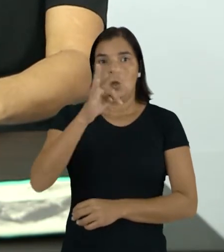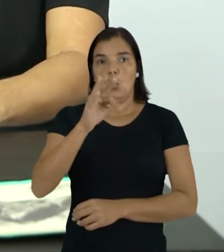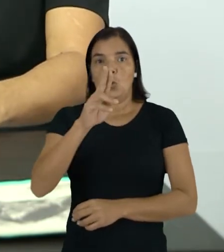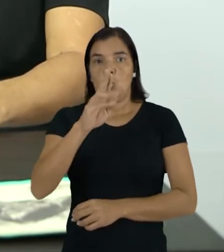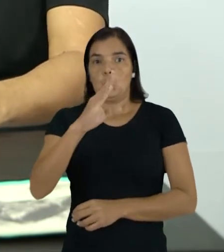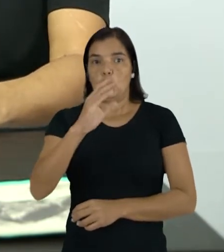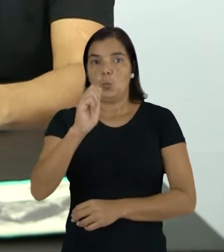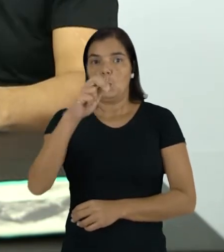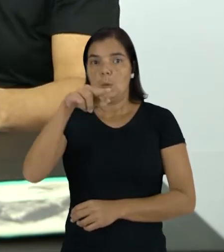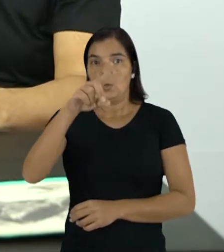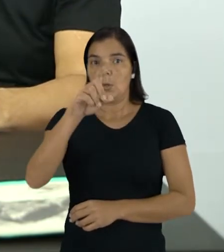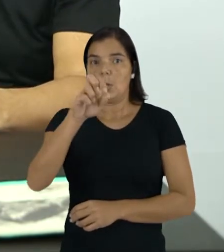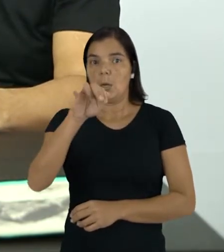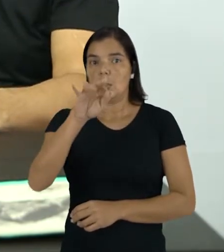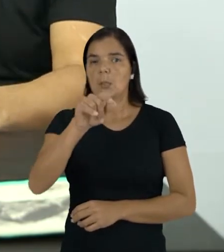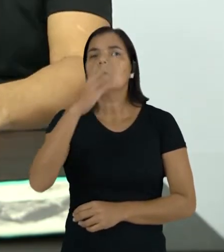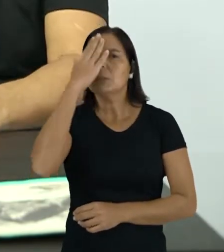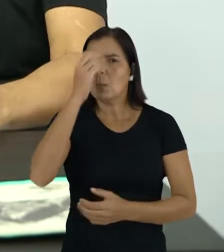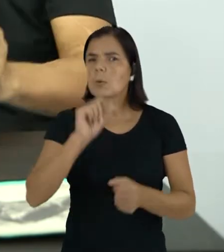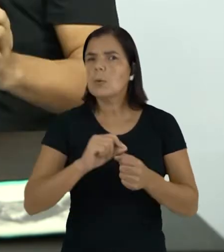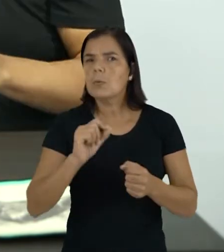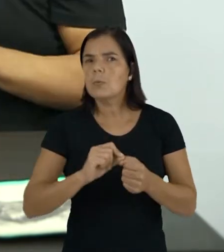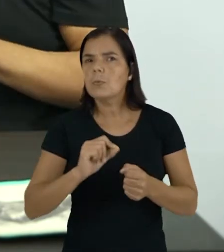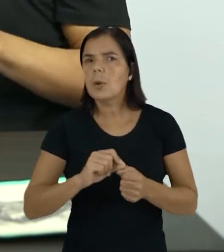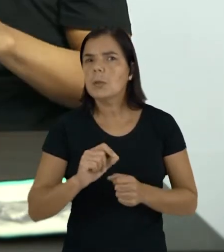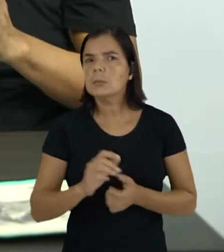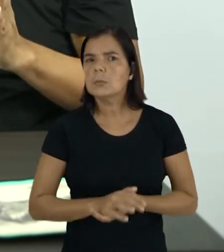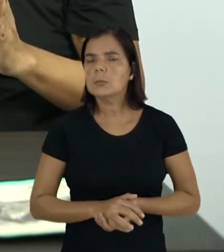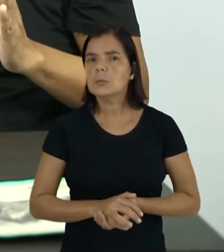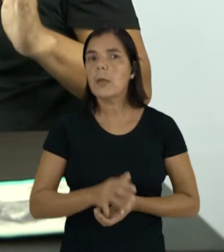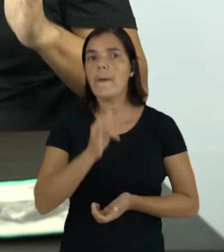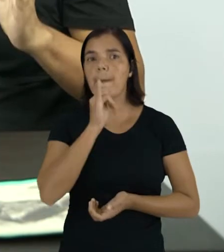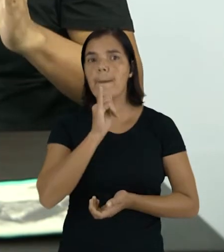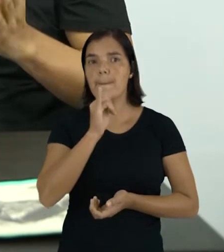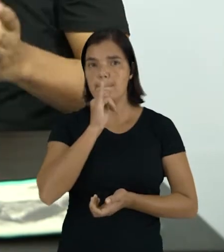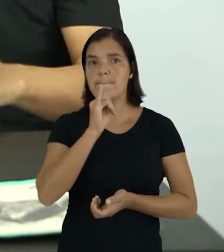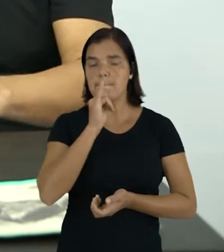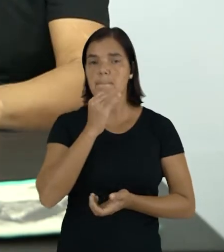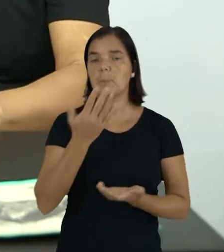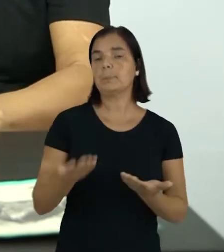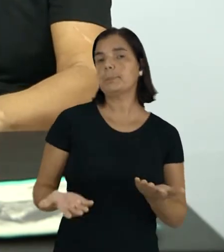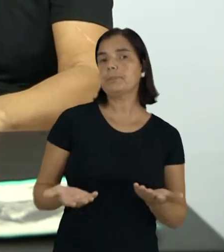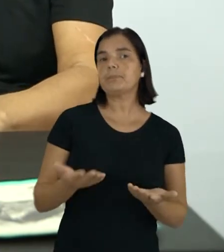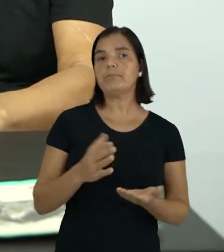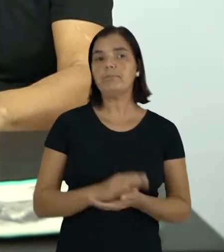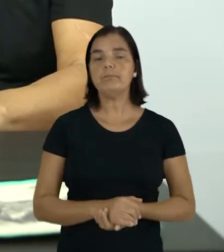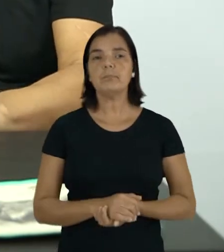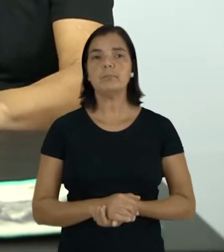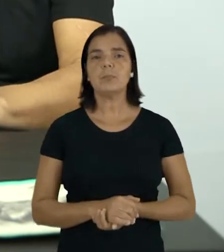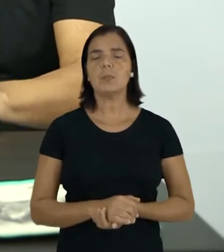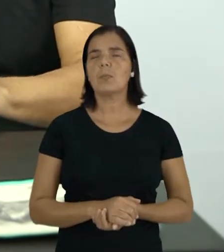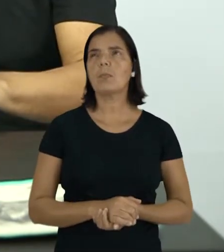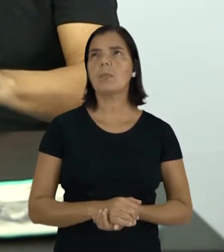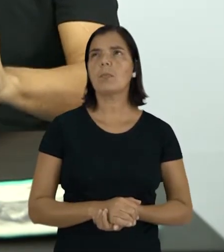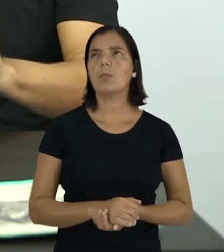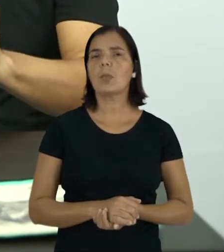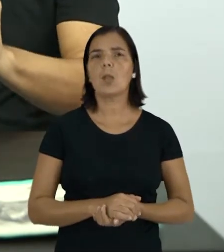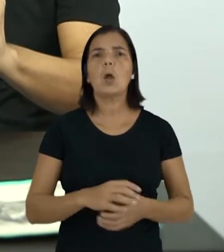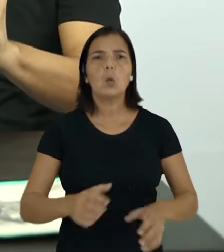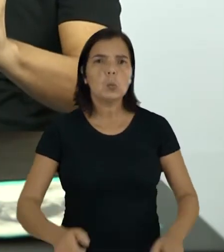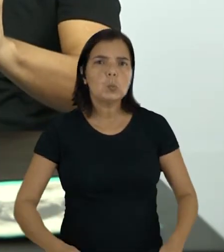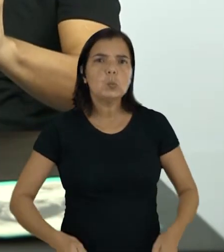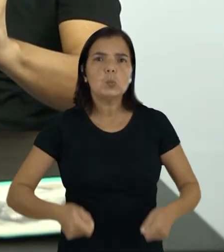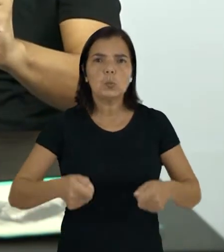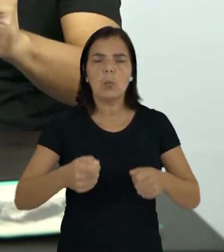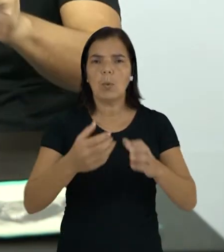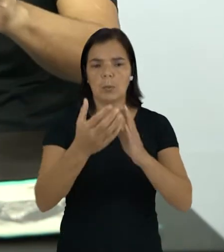tucandeira. Sabe o que eles fazem? Eles pegam, colocam uma espécie de saco, Luva.